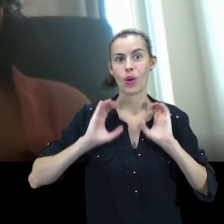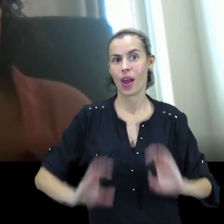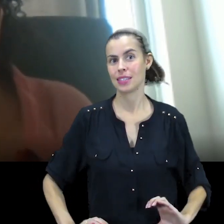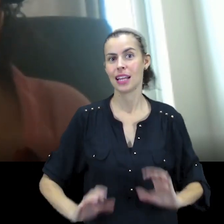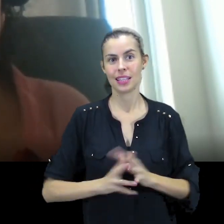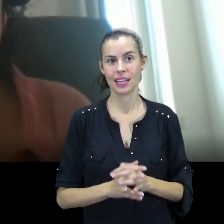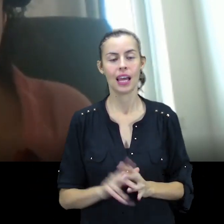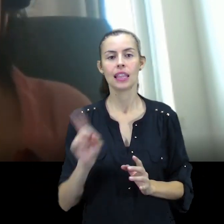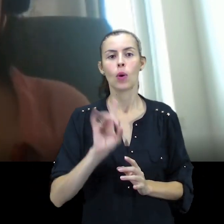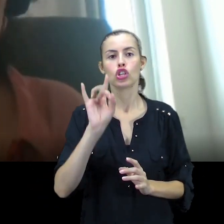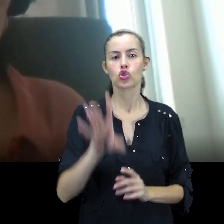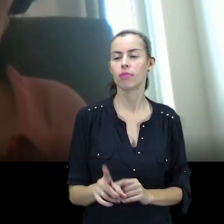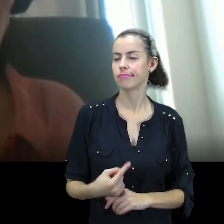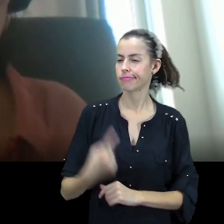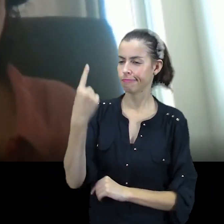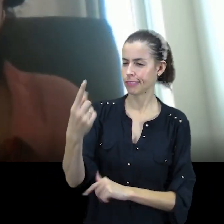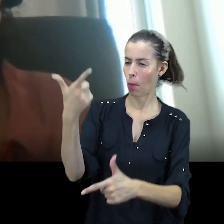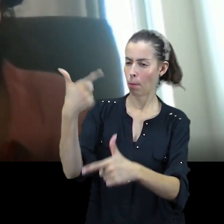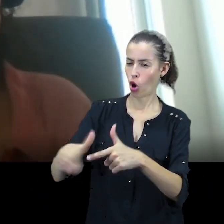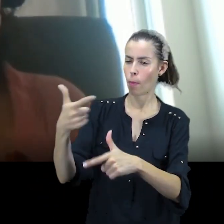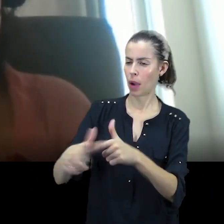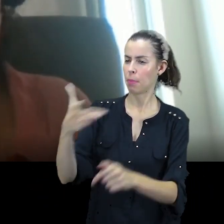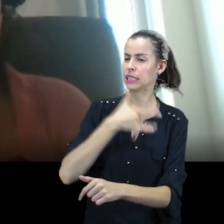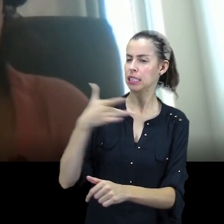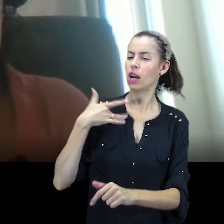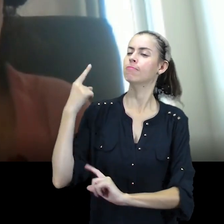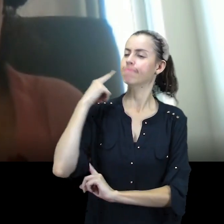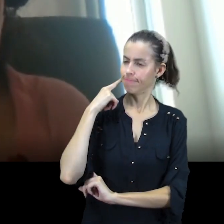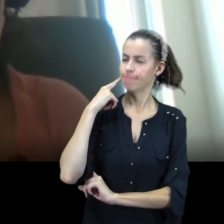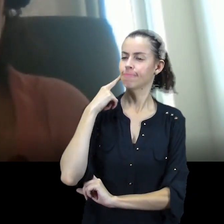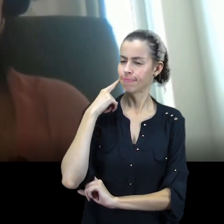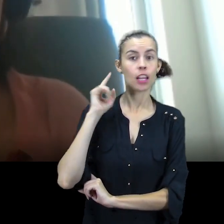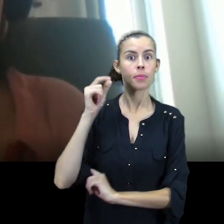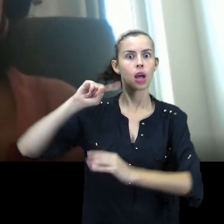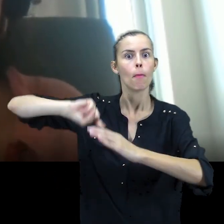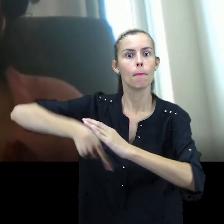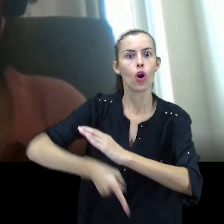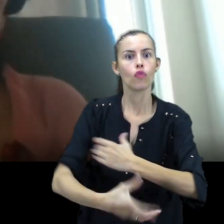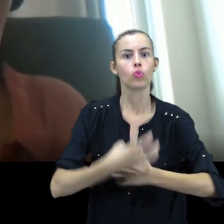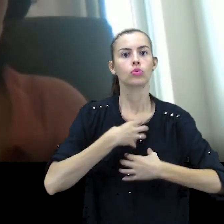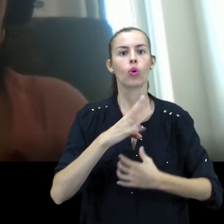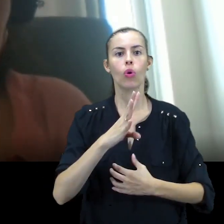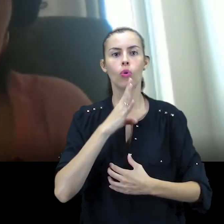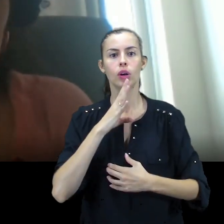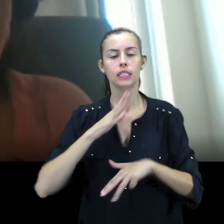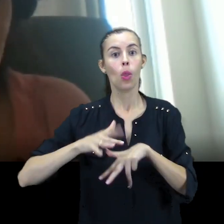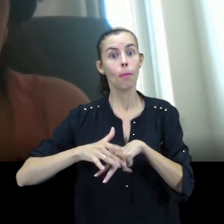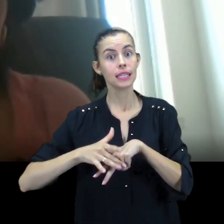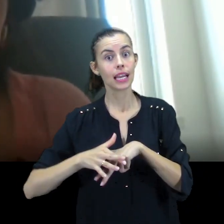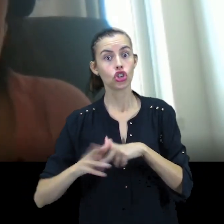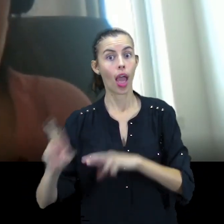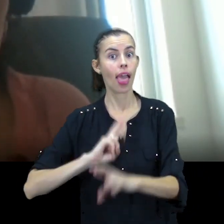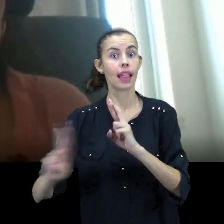e com as comunidades. Então, essa é umas maneiras que a gente faz. Como eu disse antes, não é